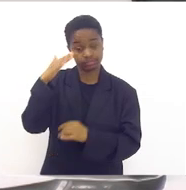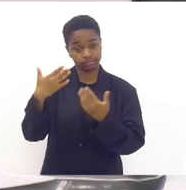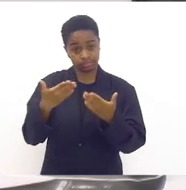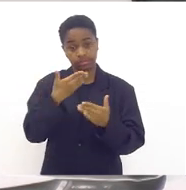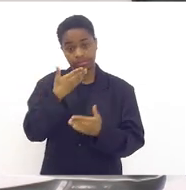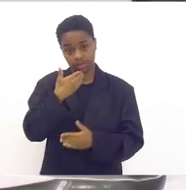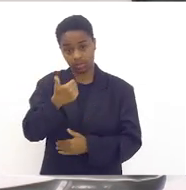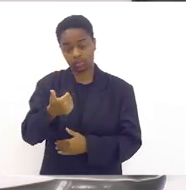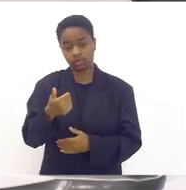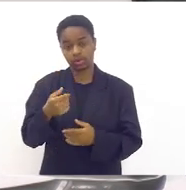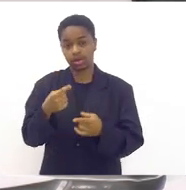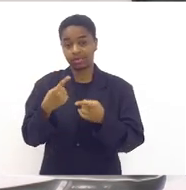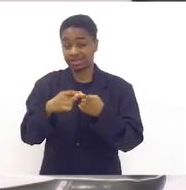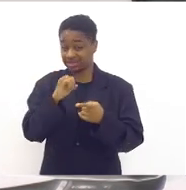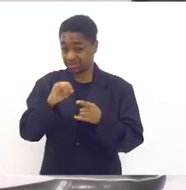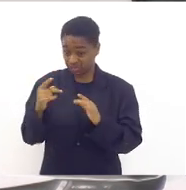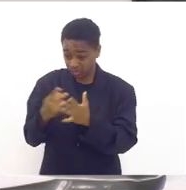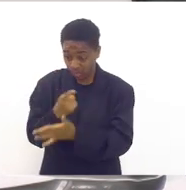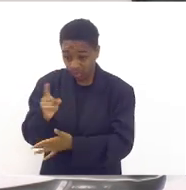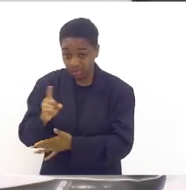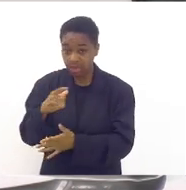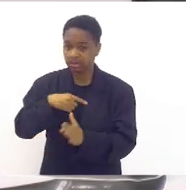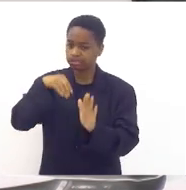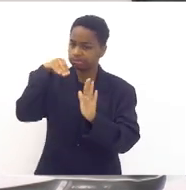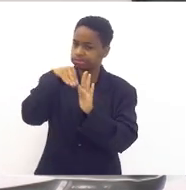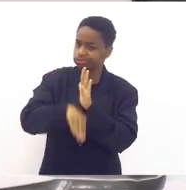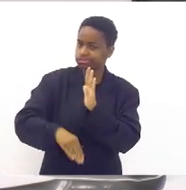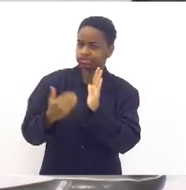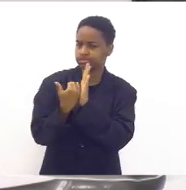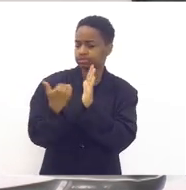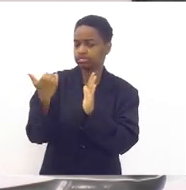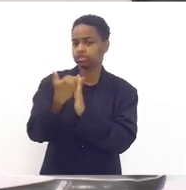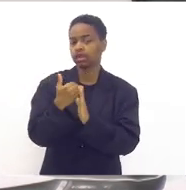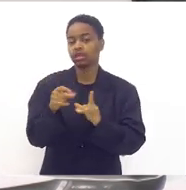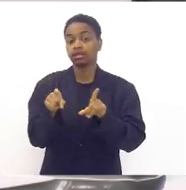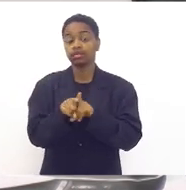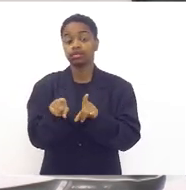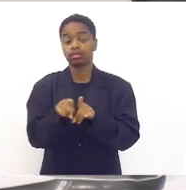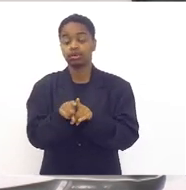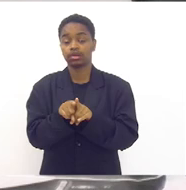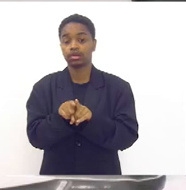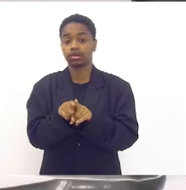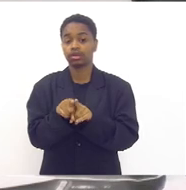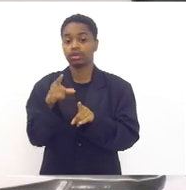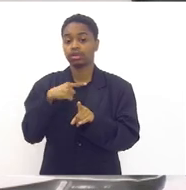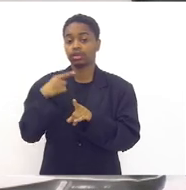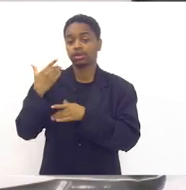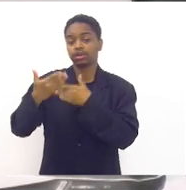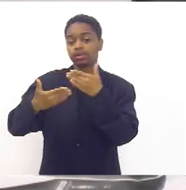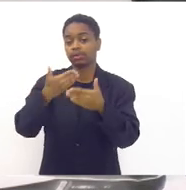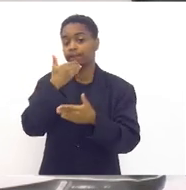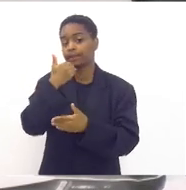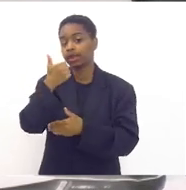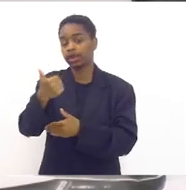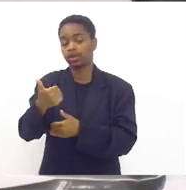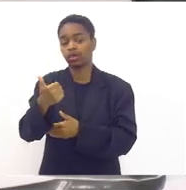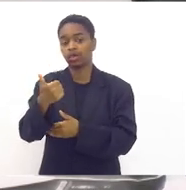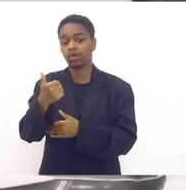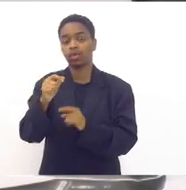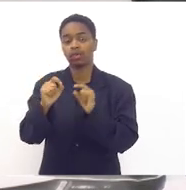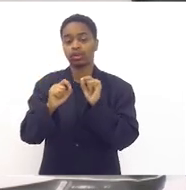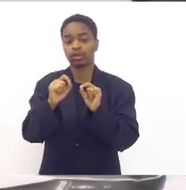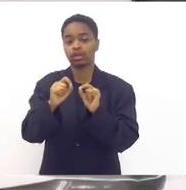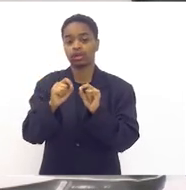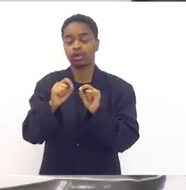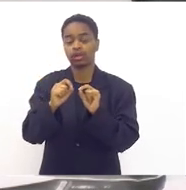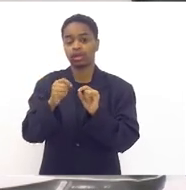queda seria maior ainda. E a gente teve também um melhor desempenho do que o previsto do imposto